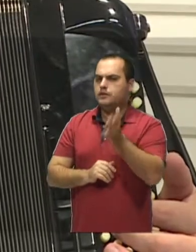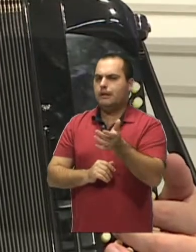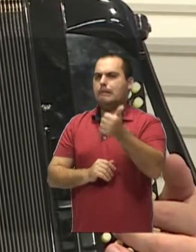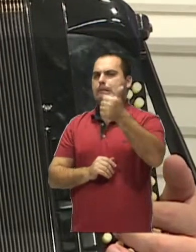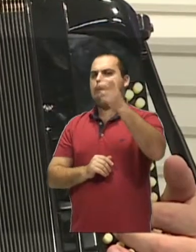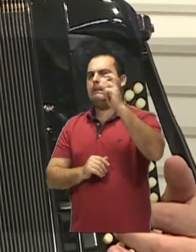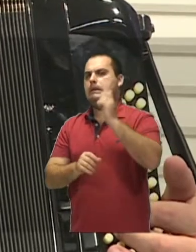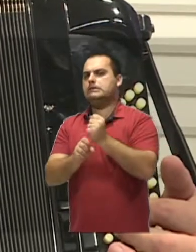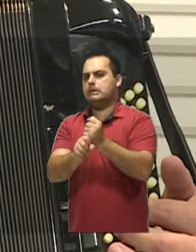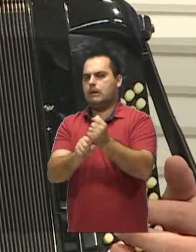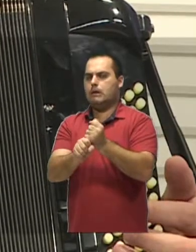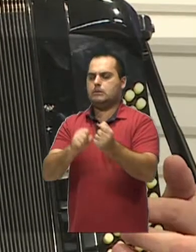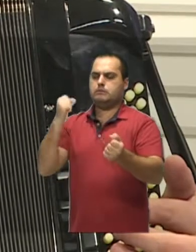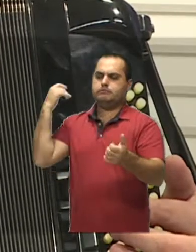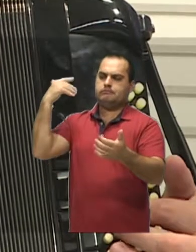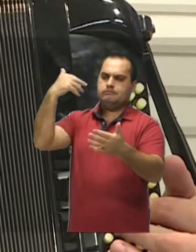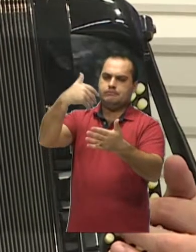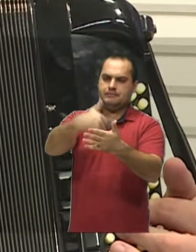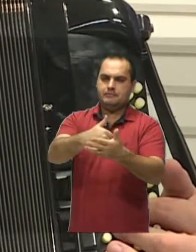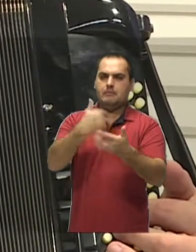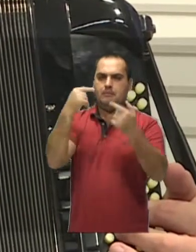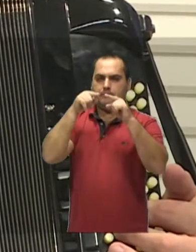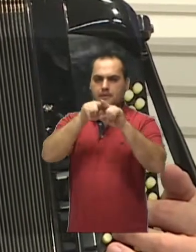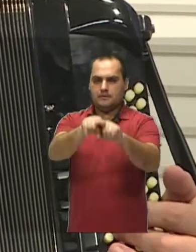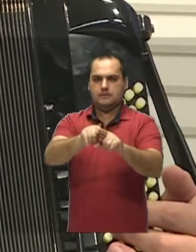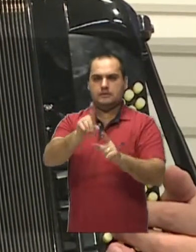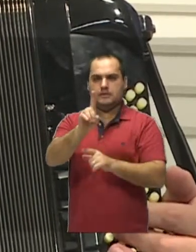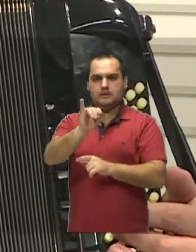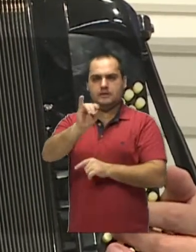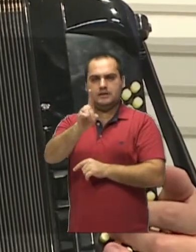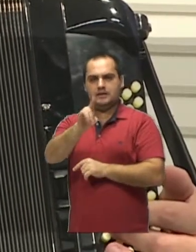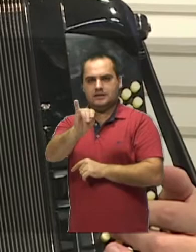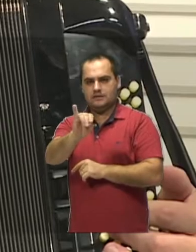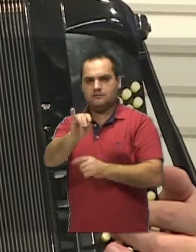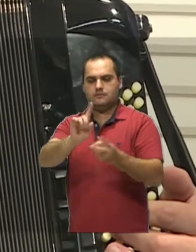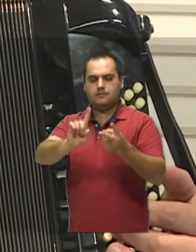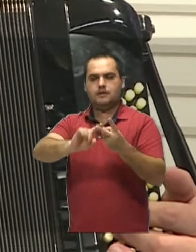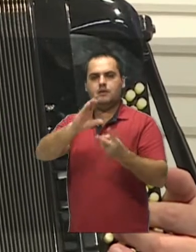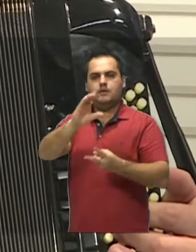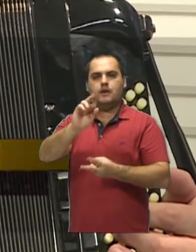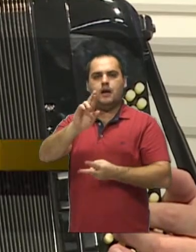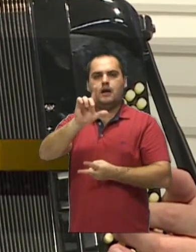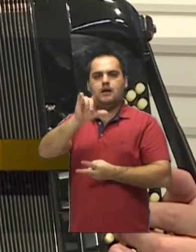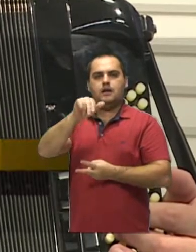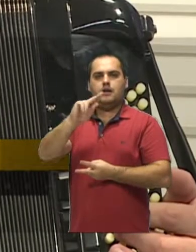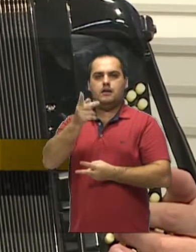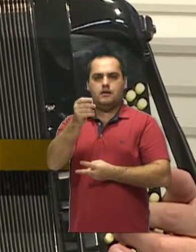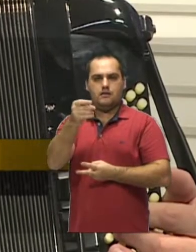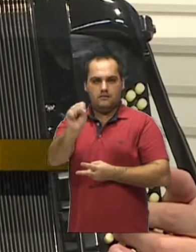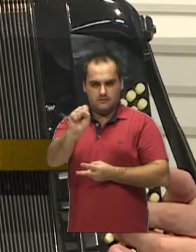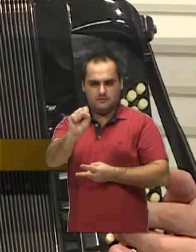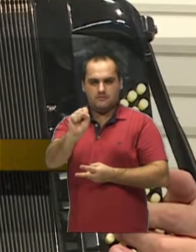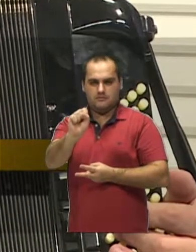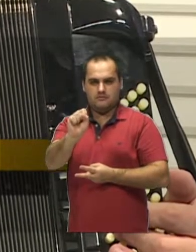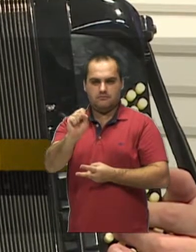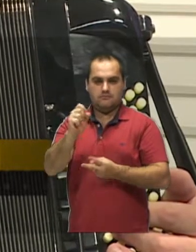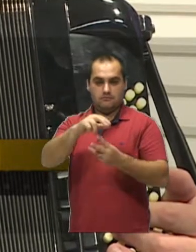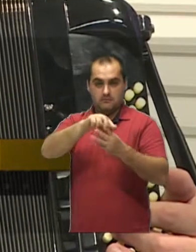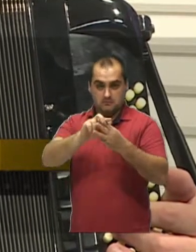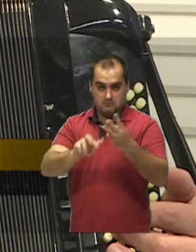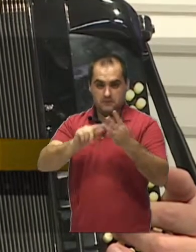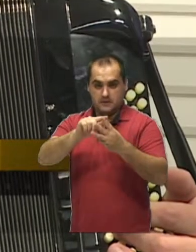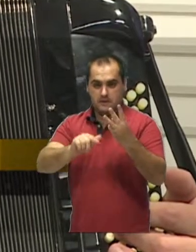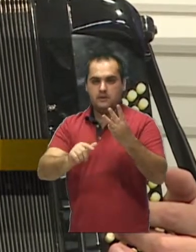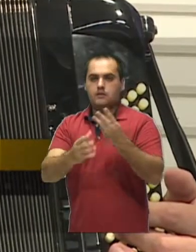anos, né, que eu tenho com o Didi Massaneiro, hoje em dia, e o Carlinhos Ribeiro, que a gente vem